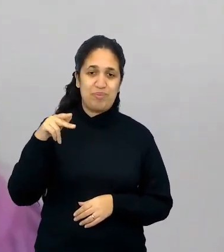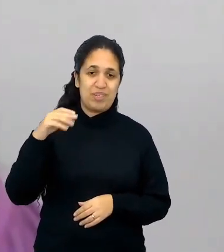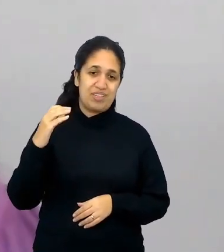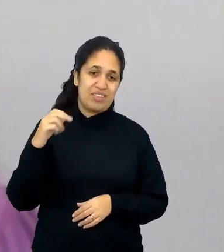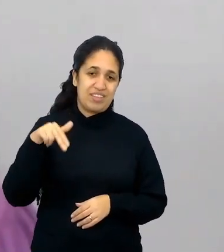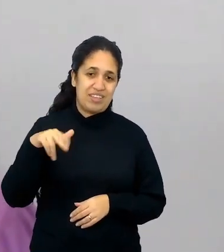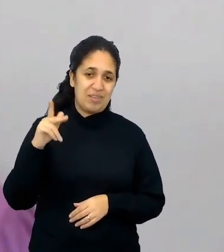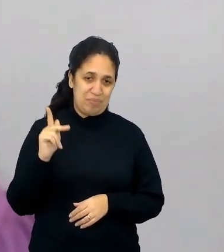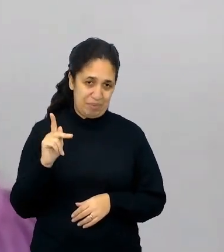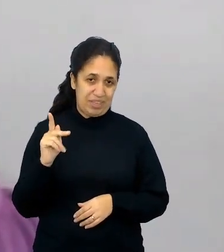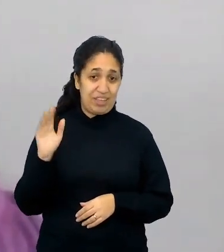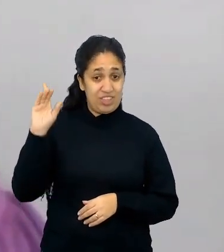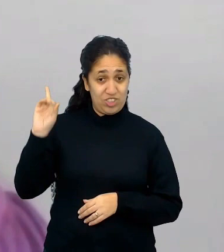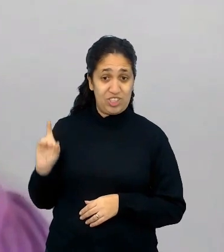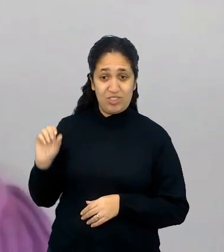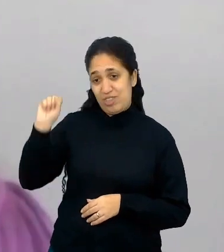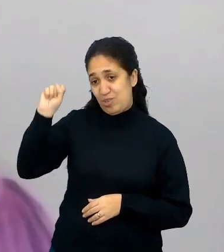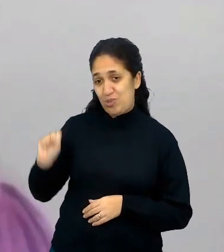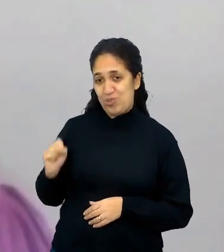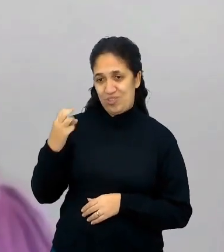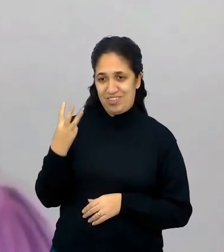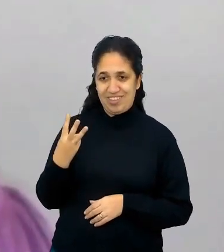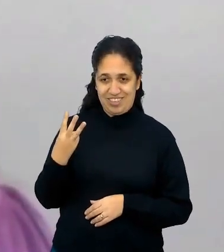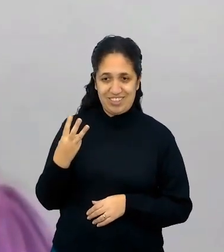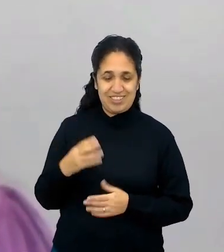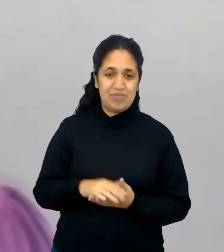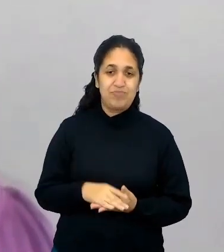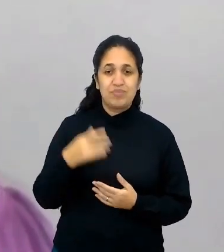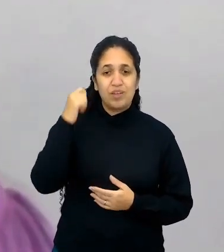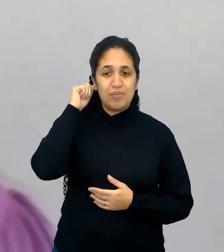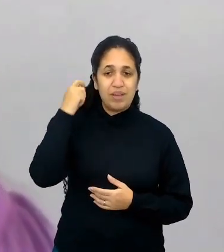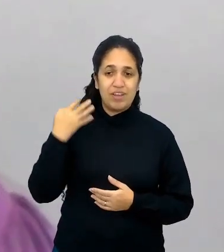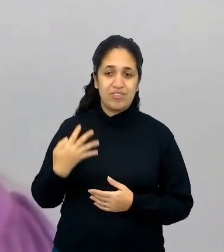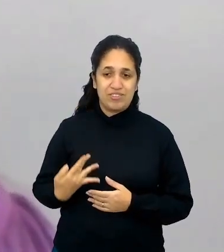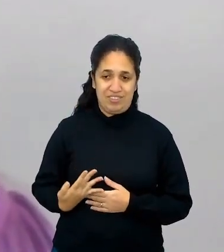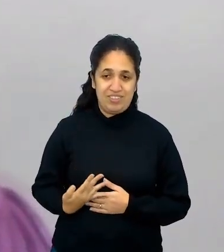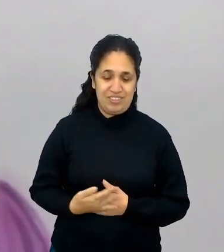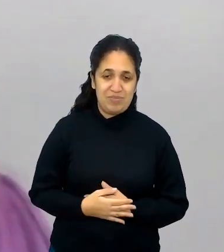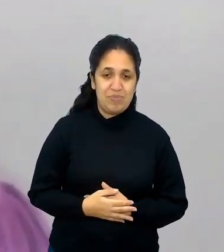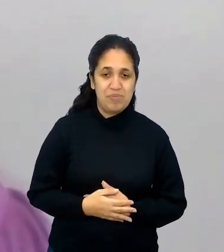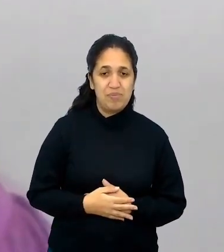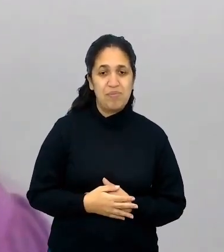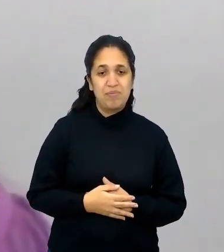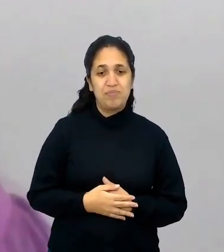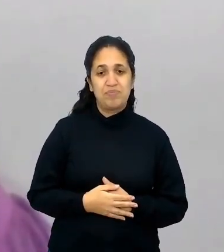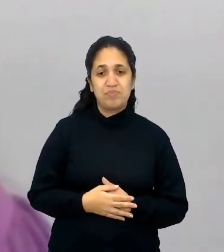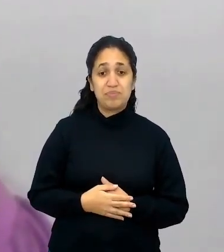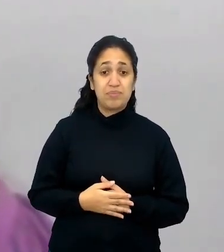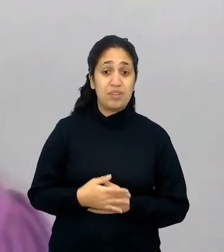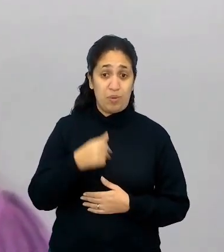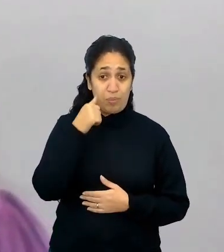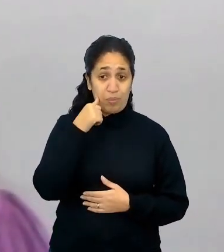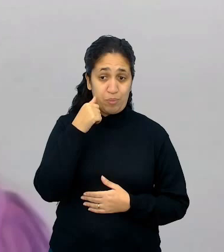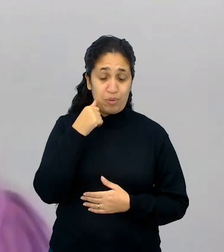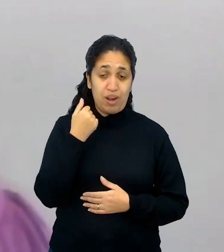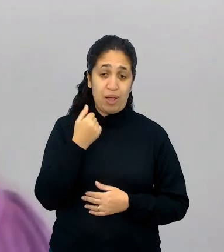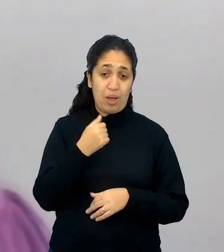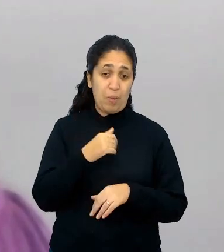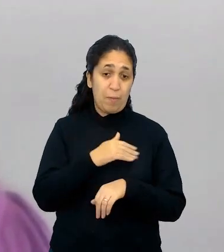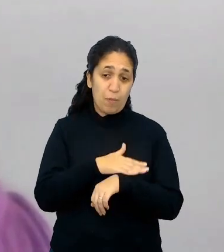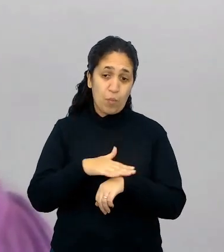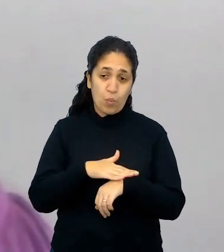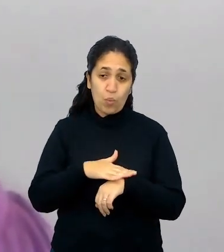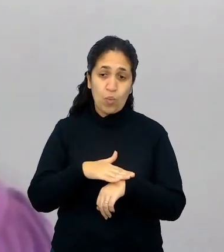da diretoria Sul 3. Vou fazer a minha audiodescrição. Eu sou morena, tenho os